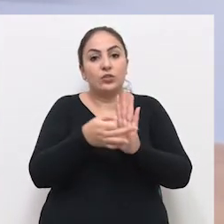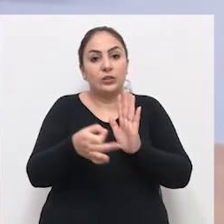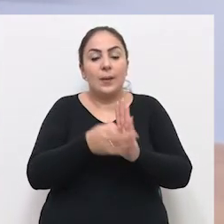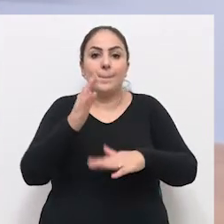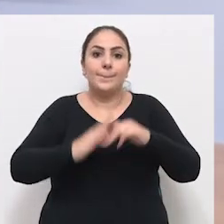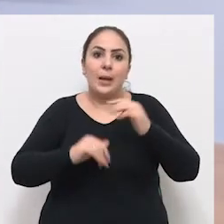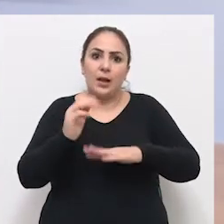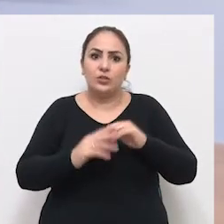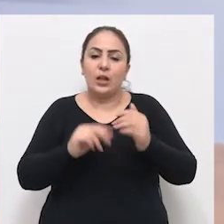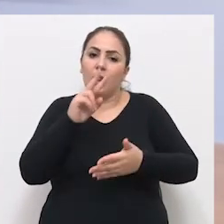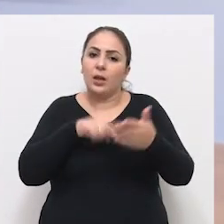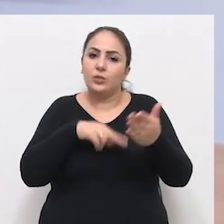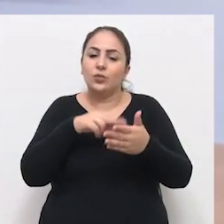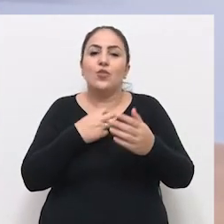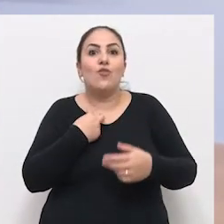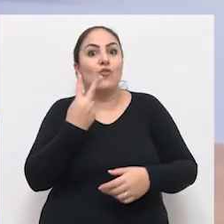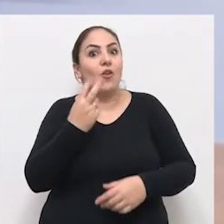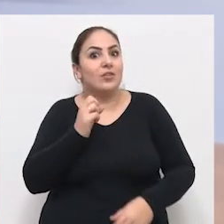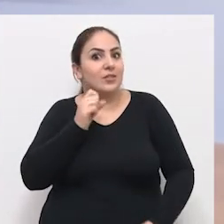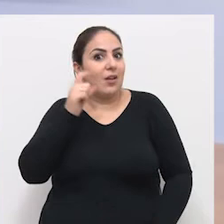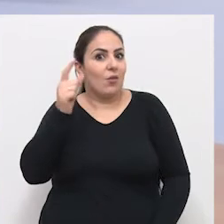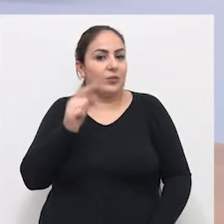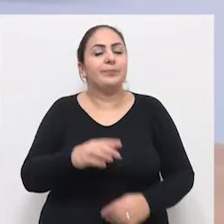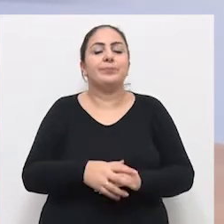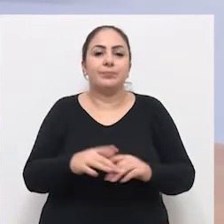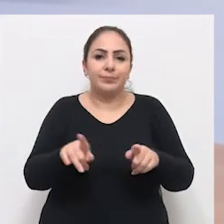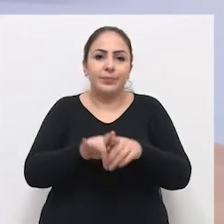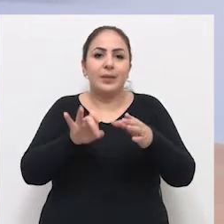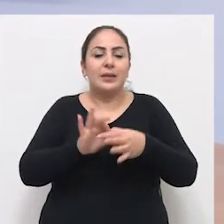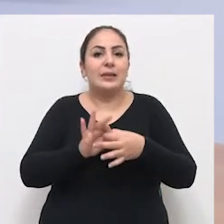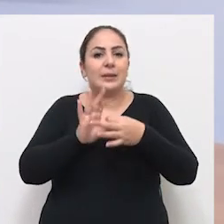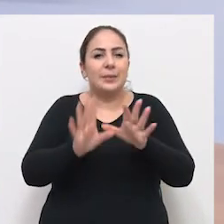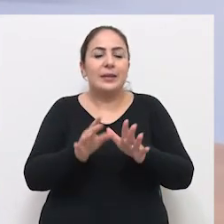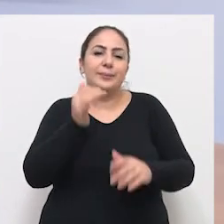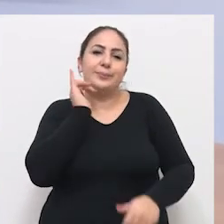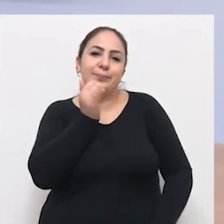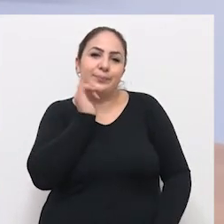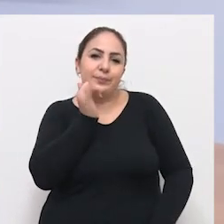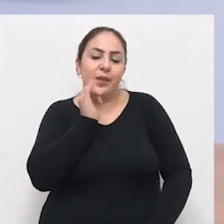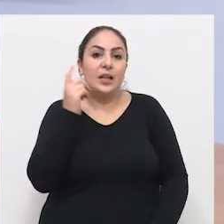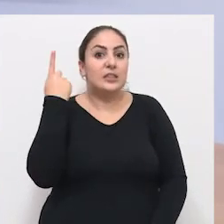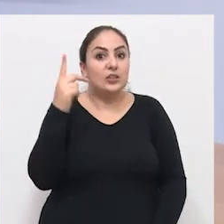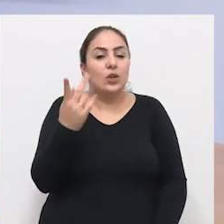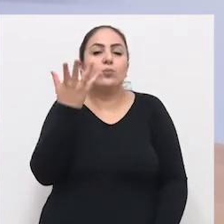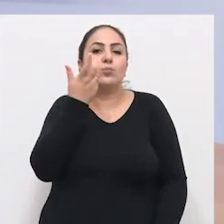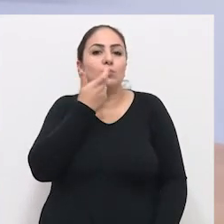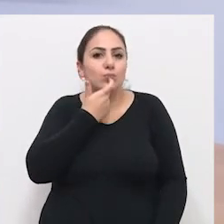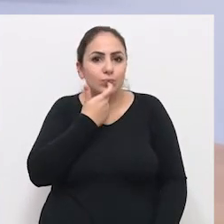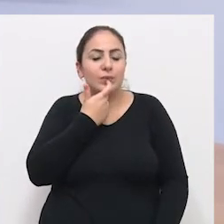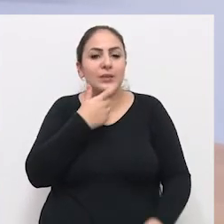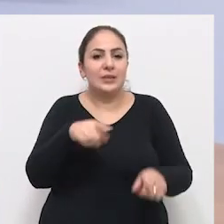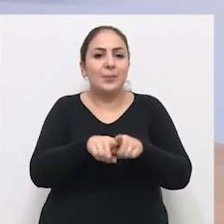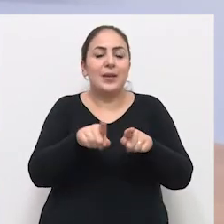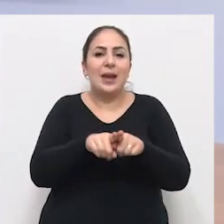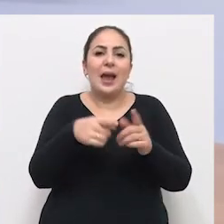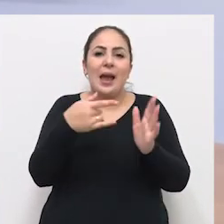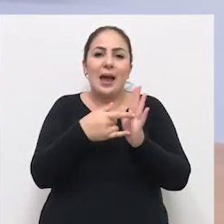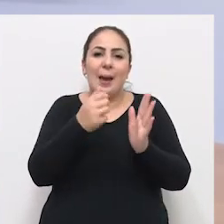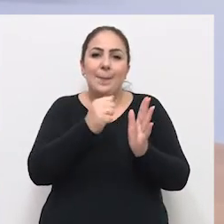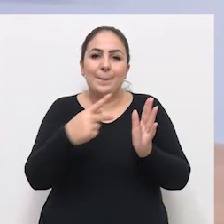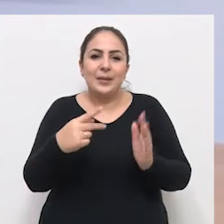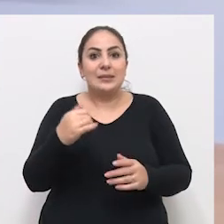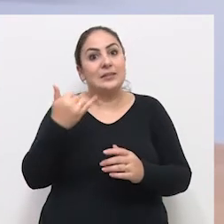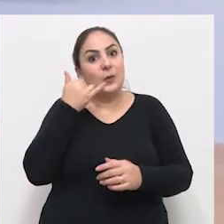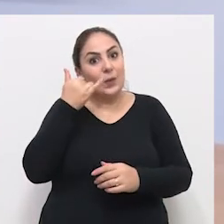da leitura em voz alta. Além disso, disponibiliza a narração de histórias infantis em aplicativos